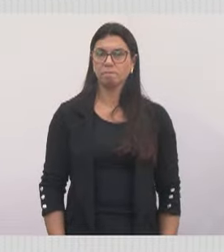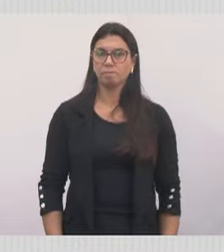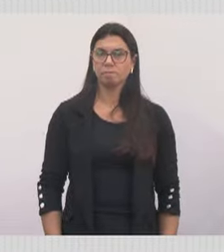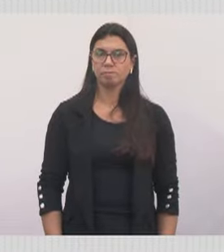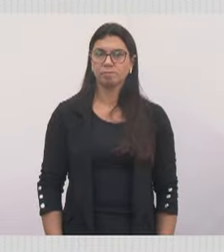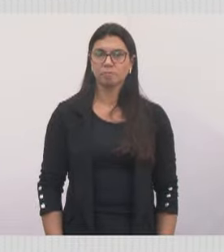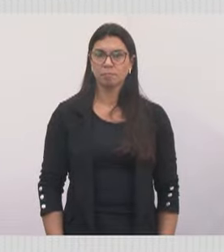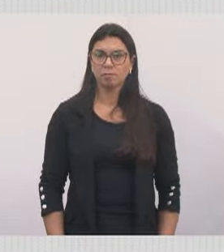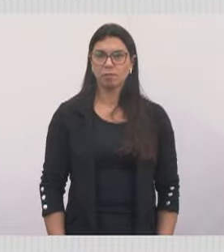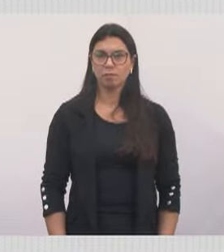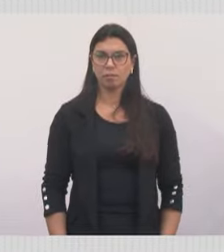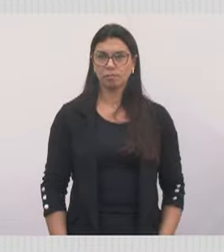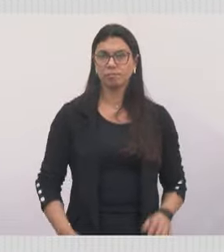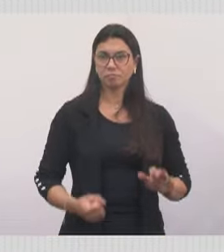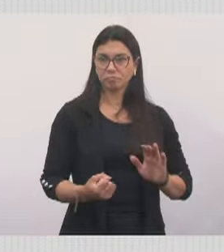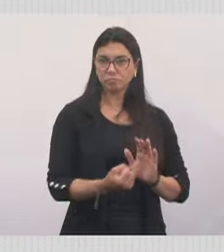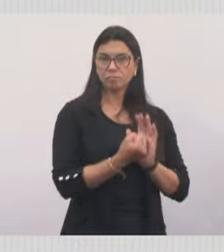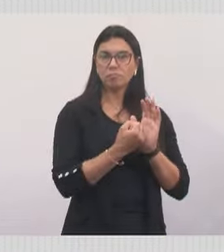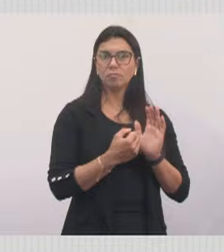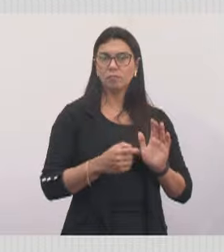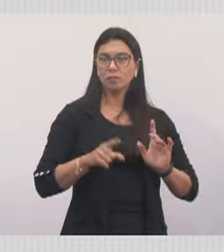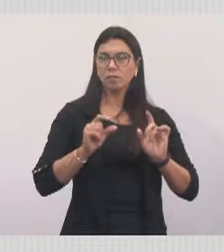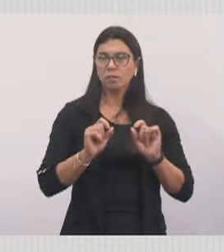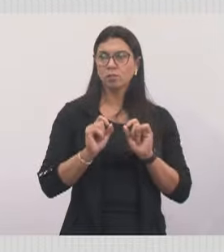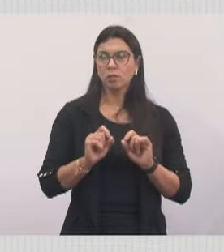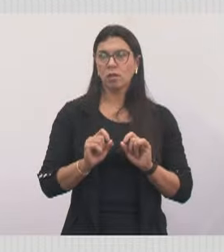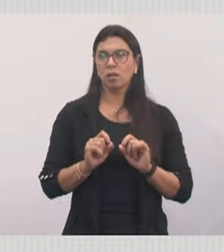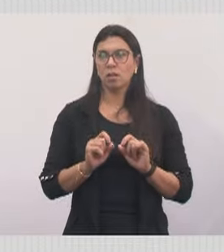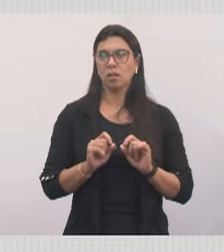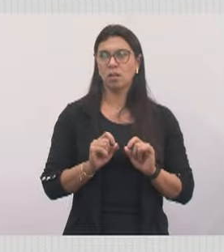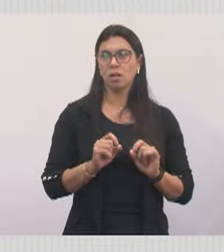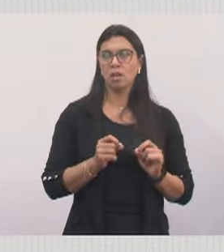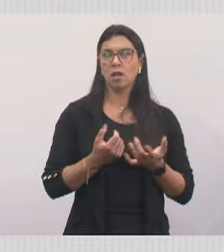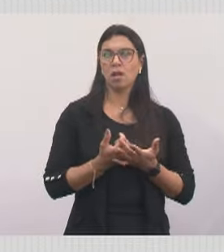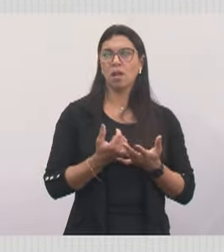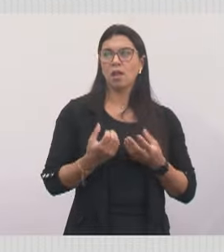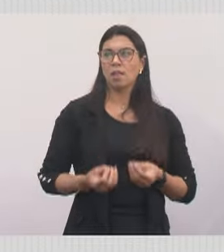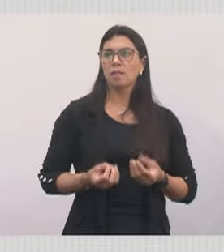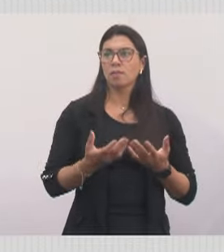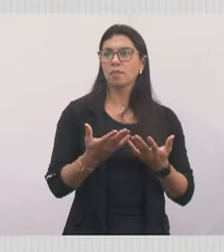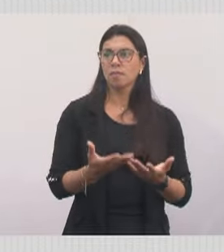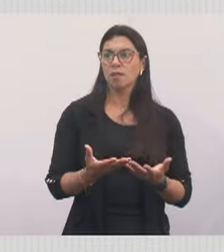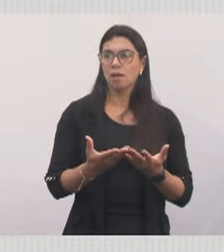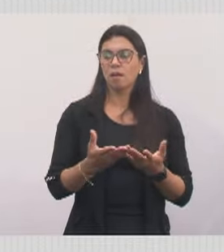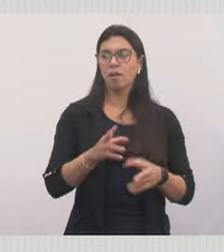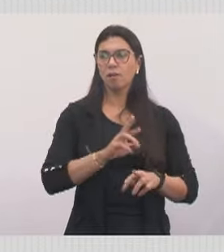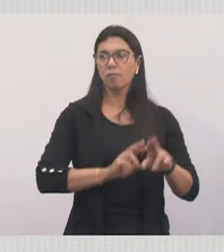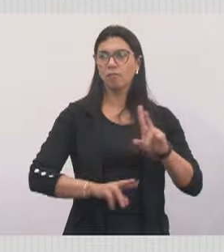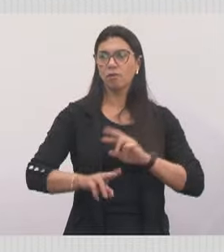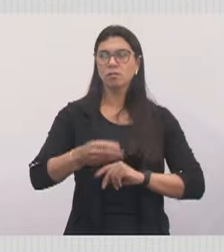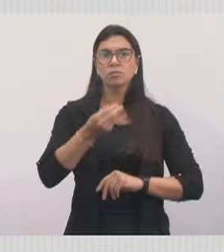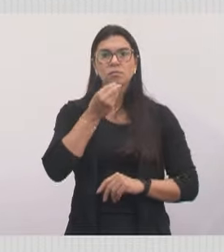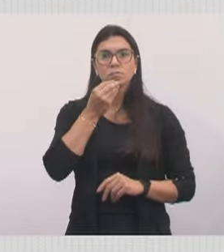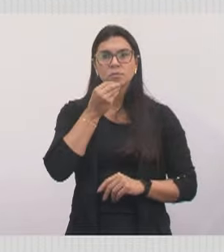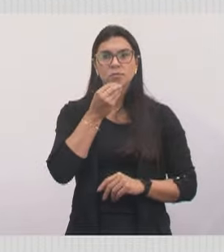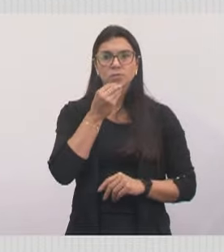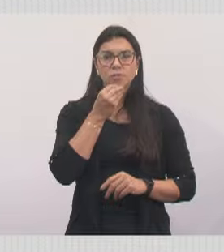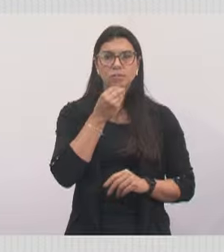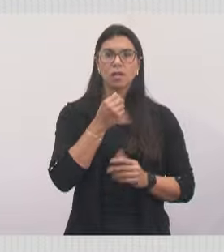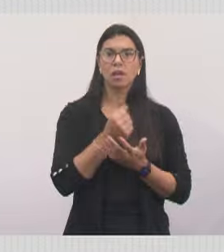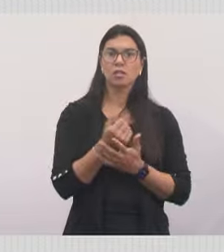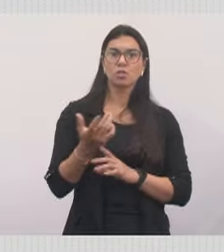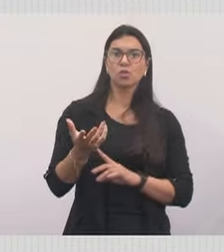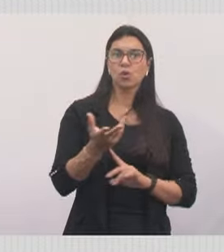Tem se destacado por sua atuação contínua e abrangente, oferece diversas oficinas educativas e eventos temáticos para